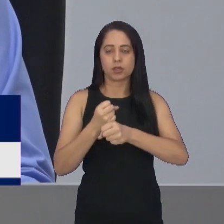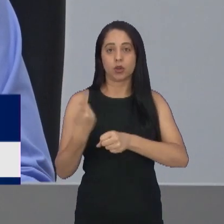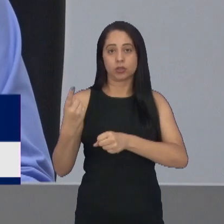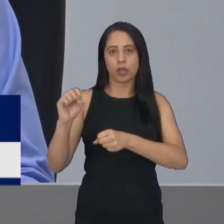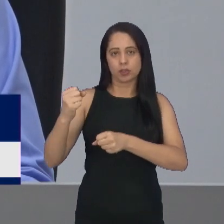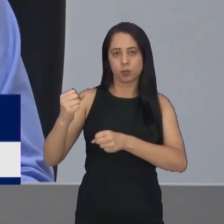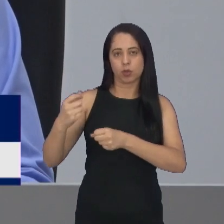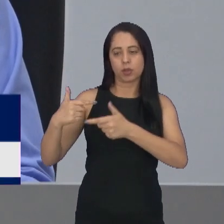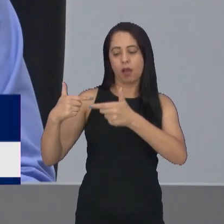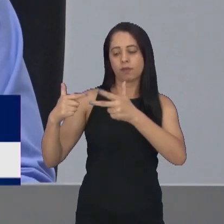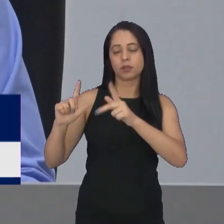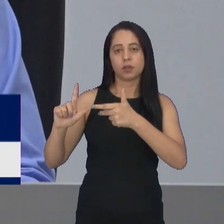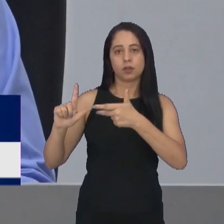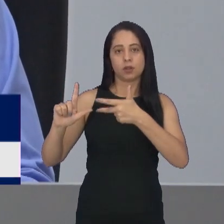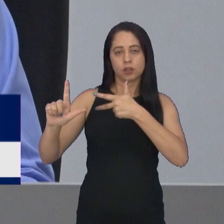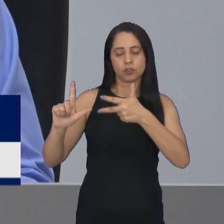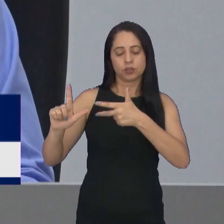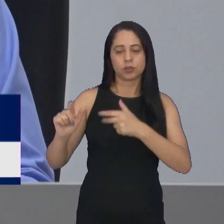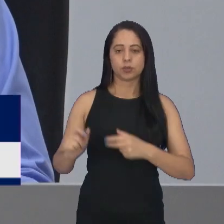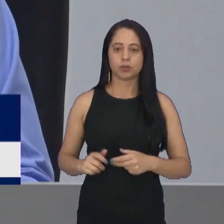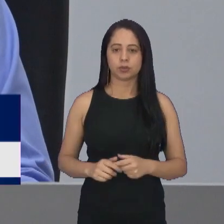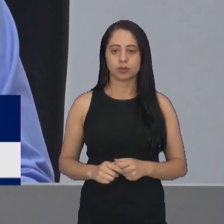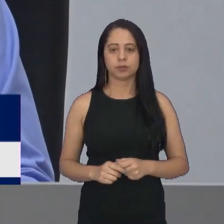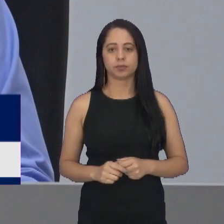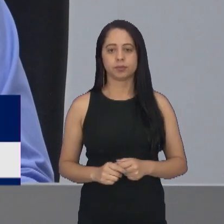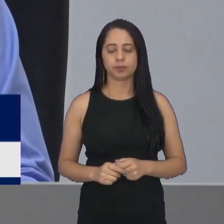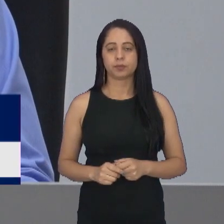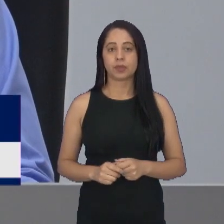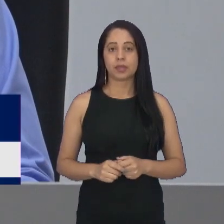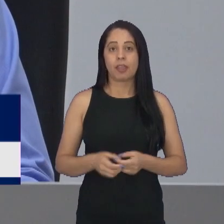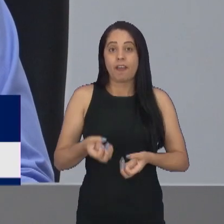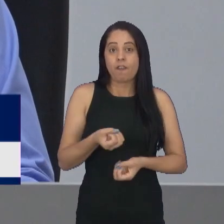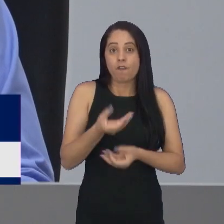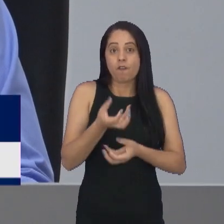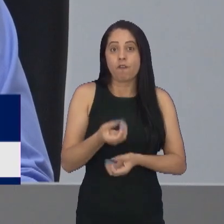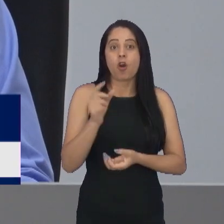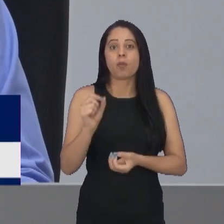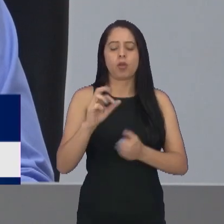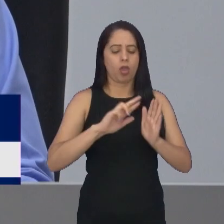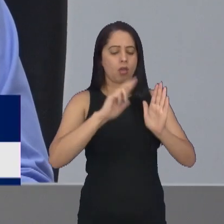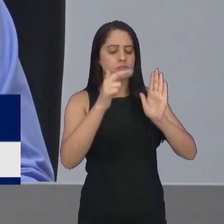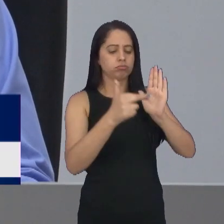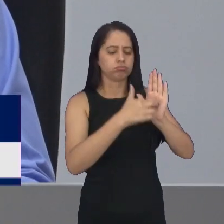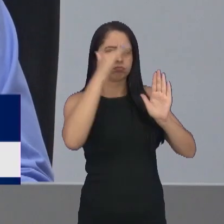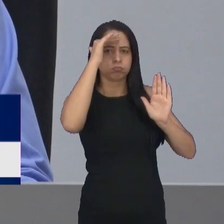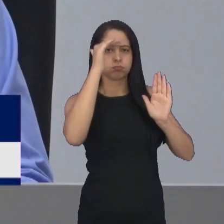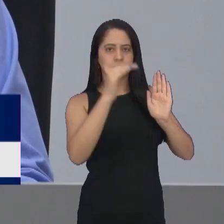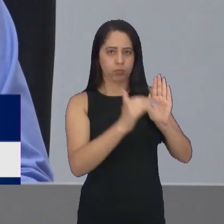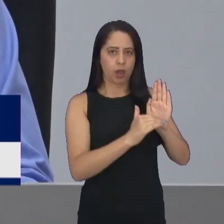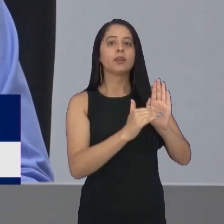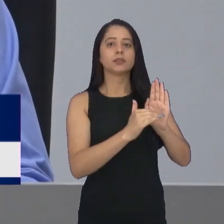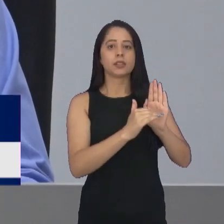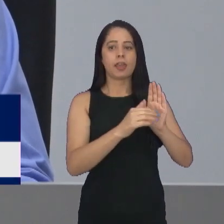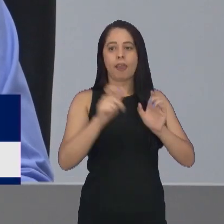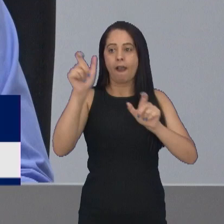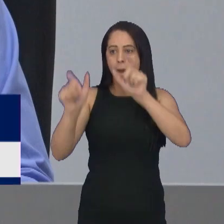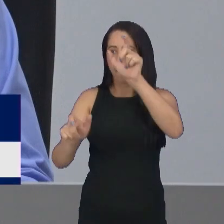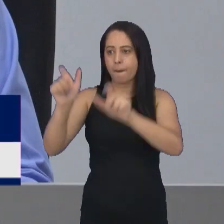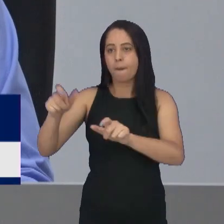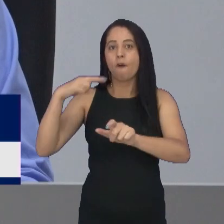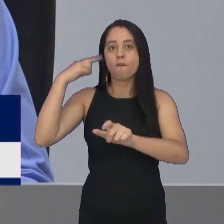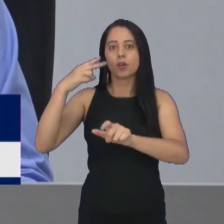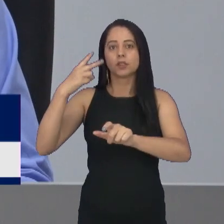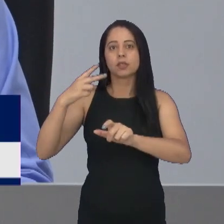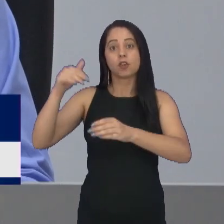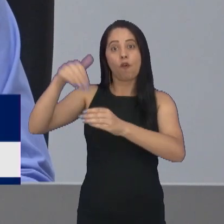18ª legislatura. Informa a todos os presentes que nos termos regimentais a votação dos projetos dará